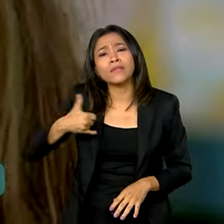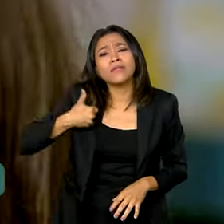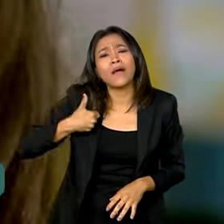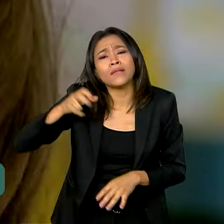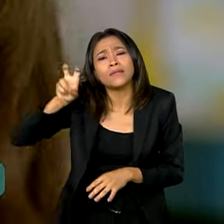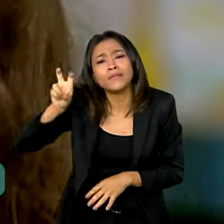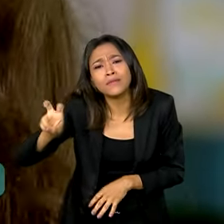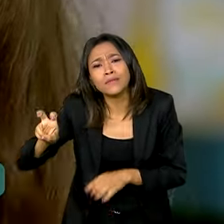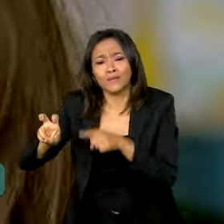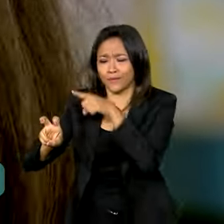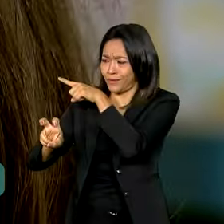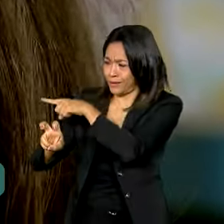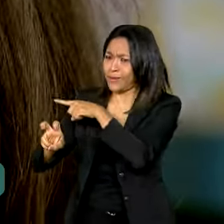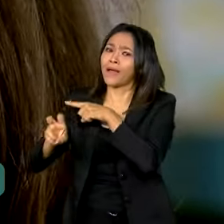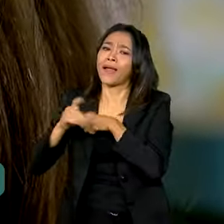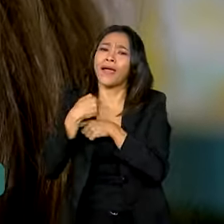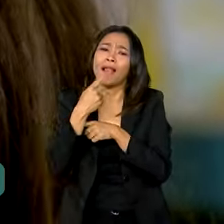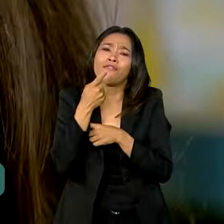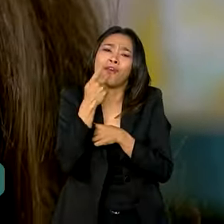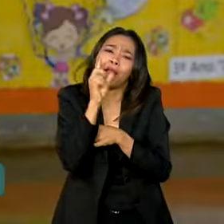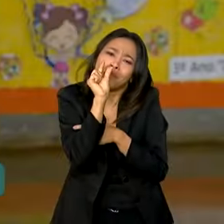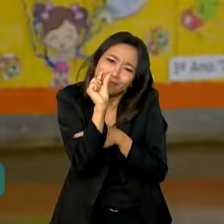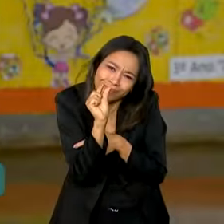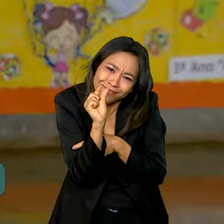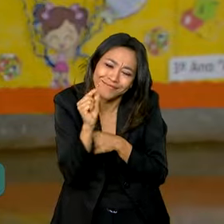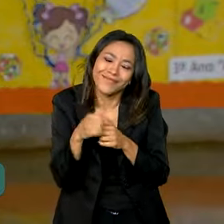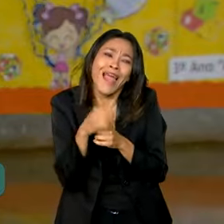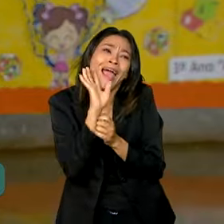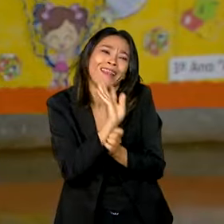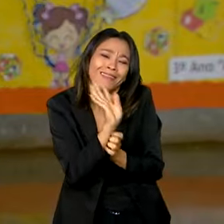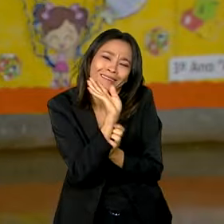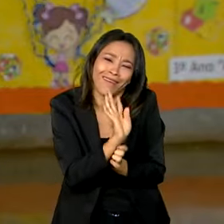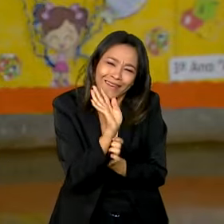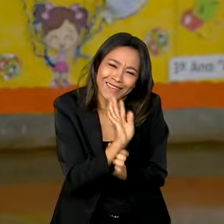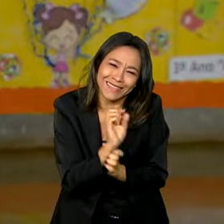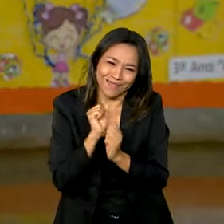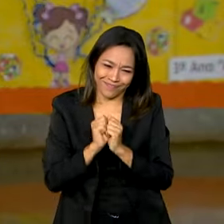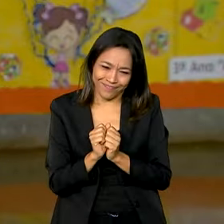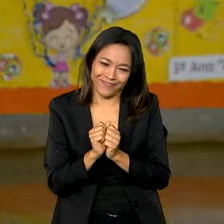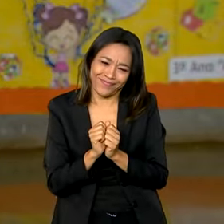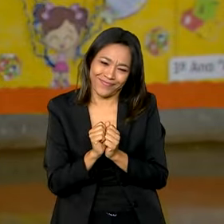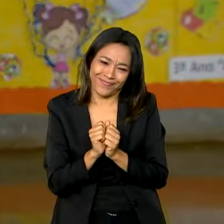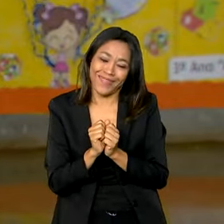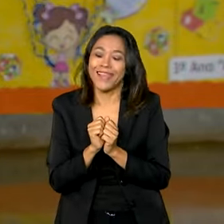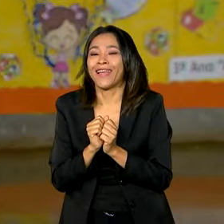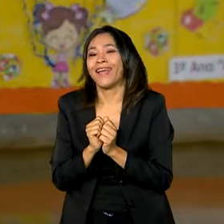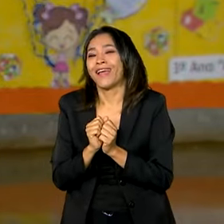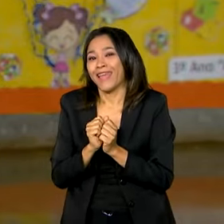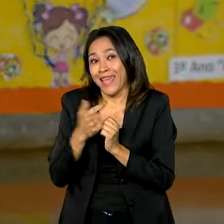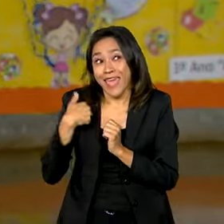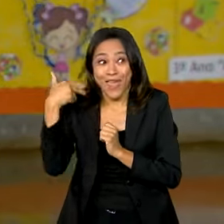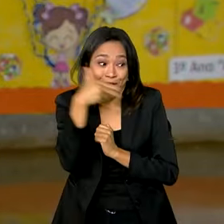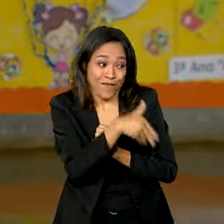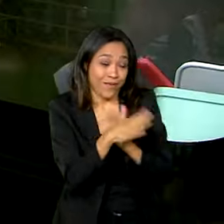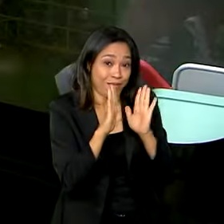A pequena é econômica nas palavras. É legal. Legal pra vir pra